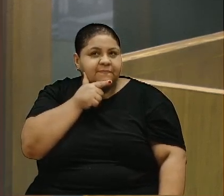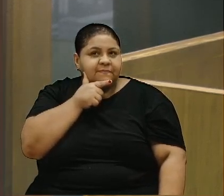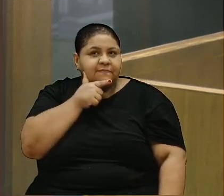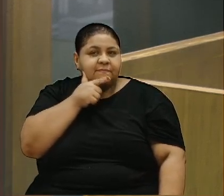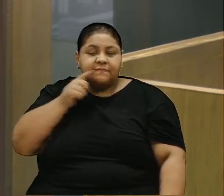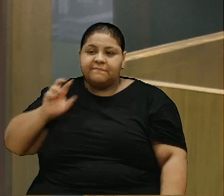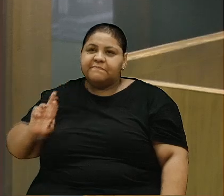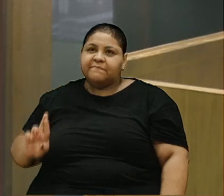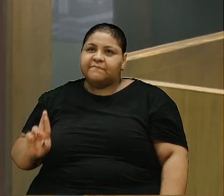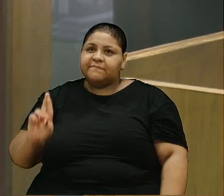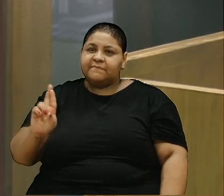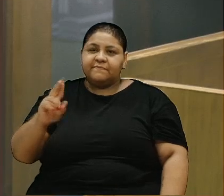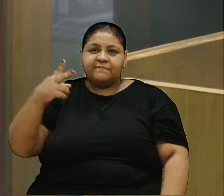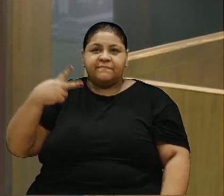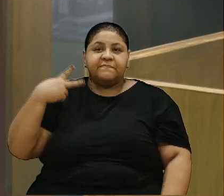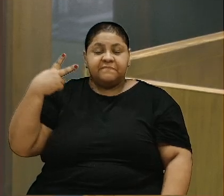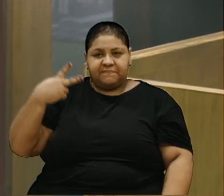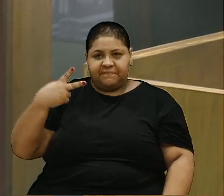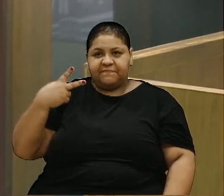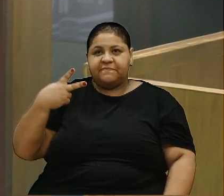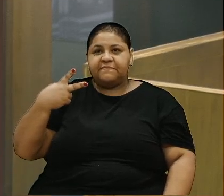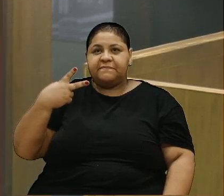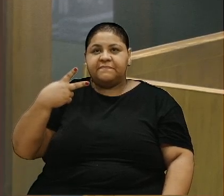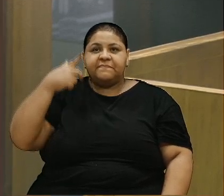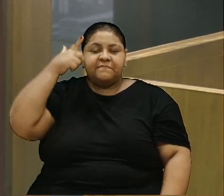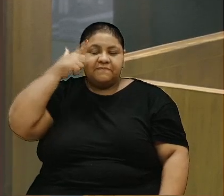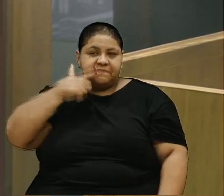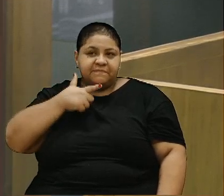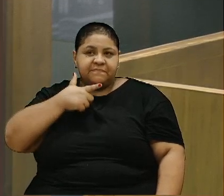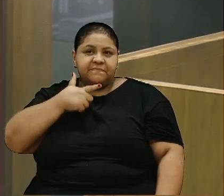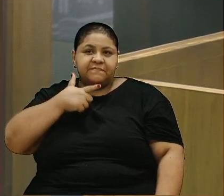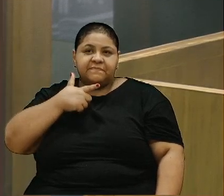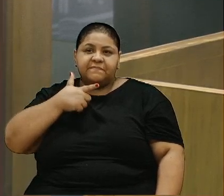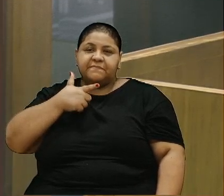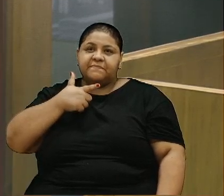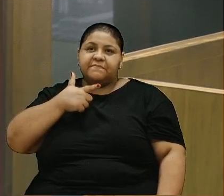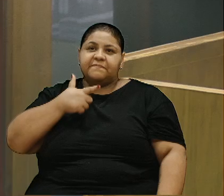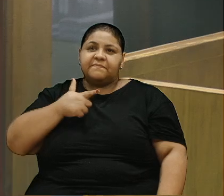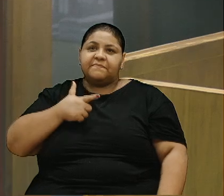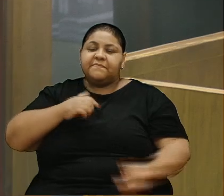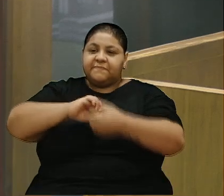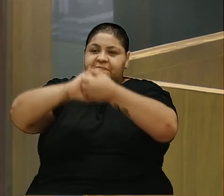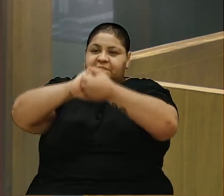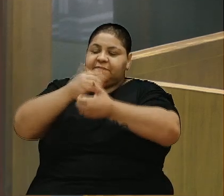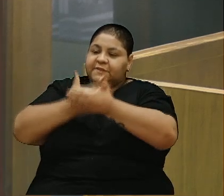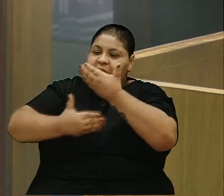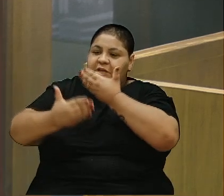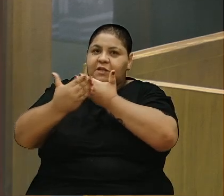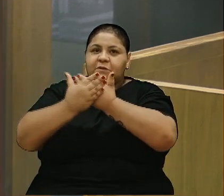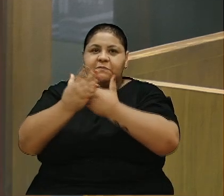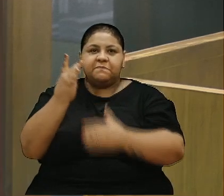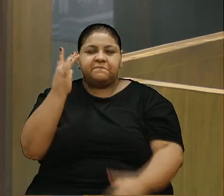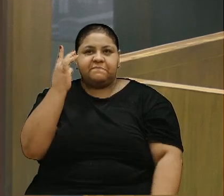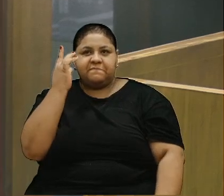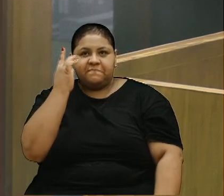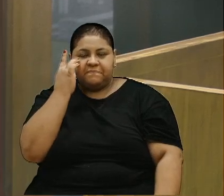nome do vereador Lucas e presidente, cumprimento a todos os vereadores aqui